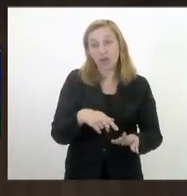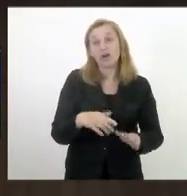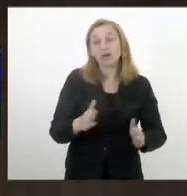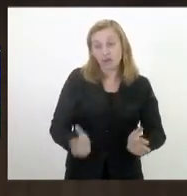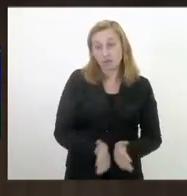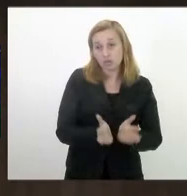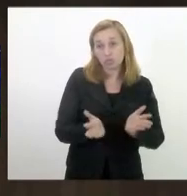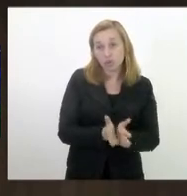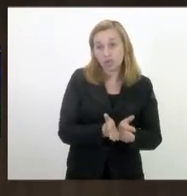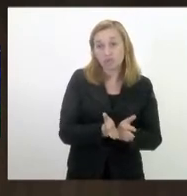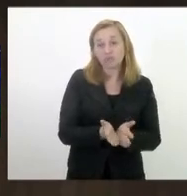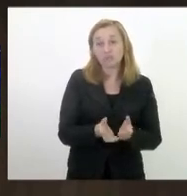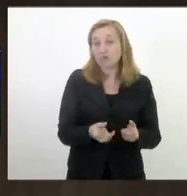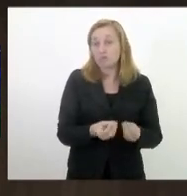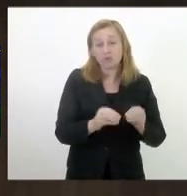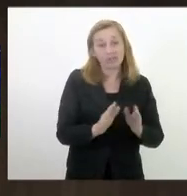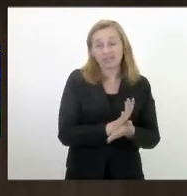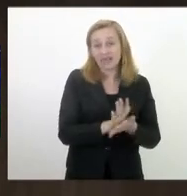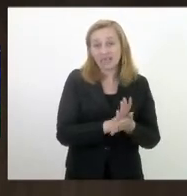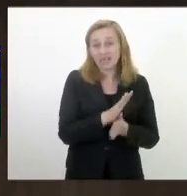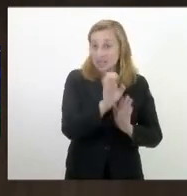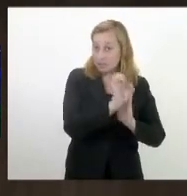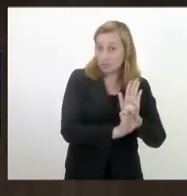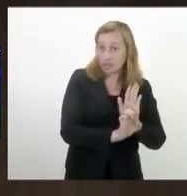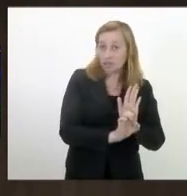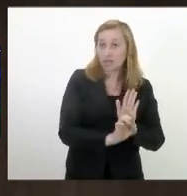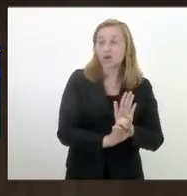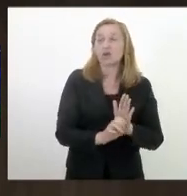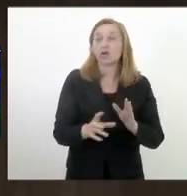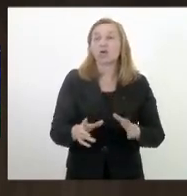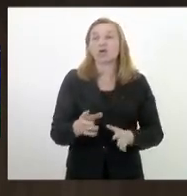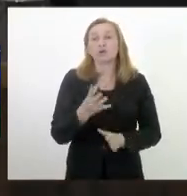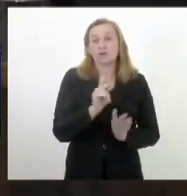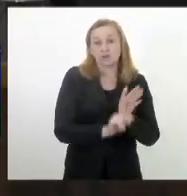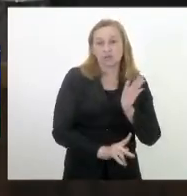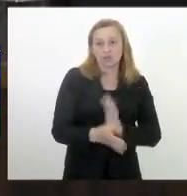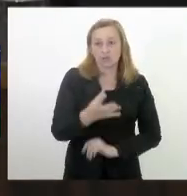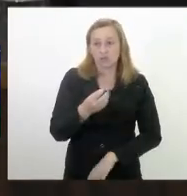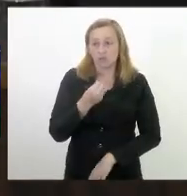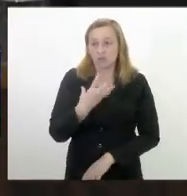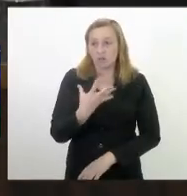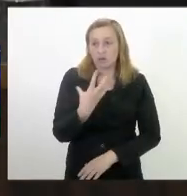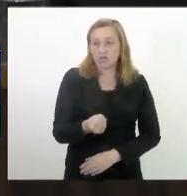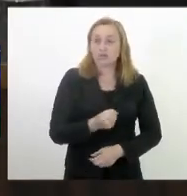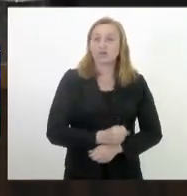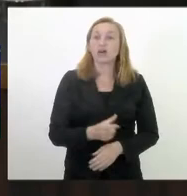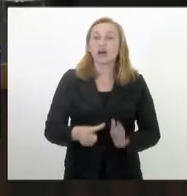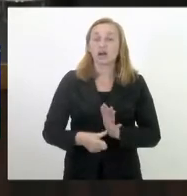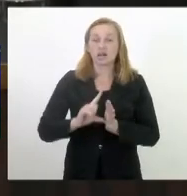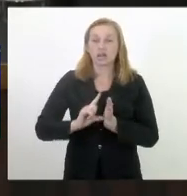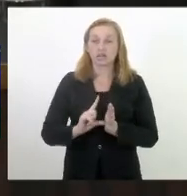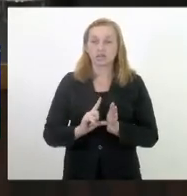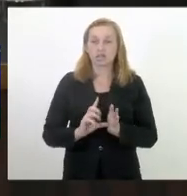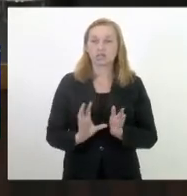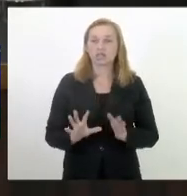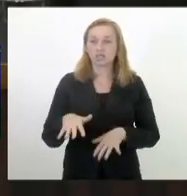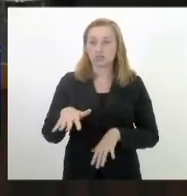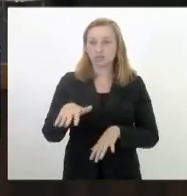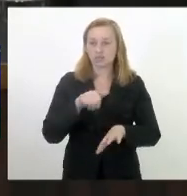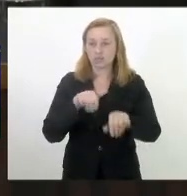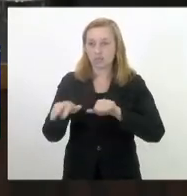emendas que foram apresentadas. O projeto é meritório, o parecer é favorável. Eu quero, antes de chamar a Comissão de Orçamento,